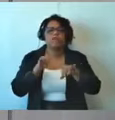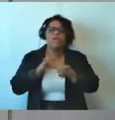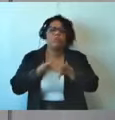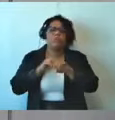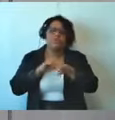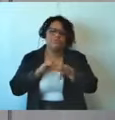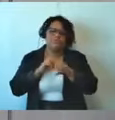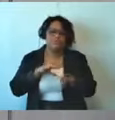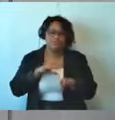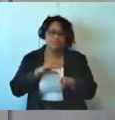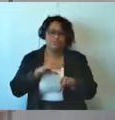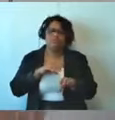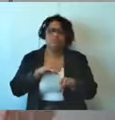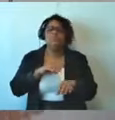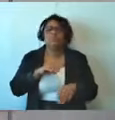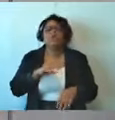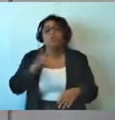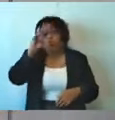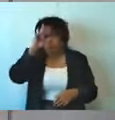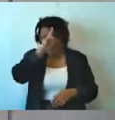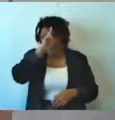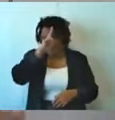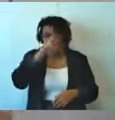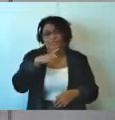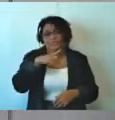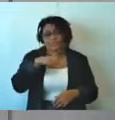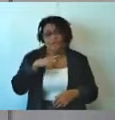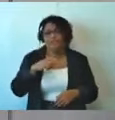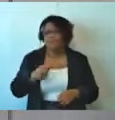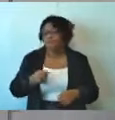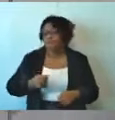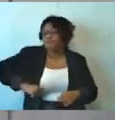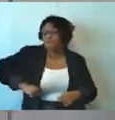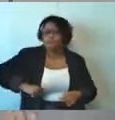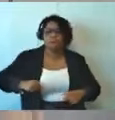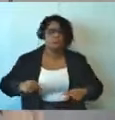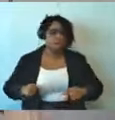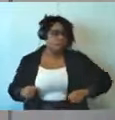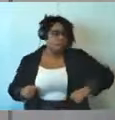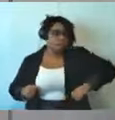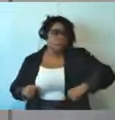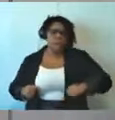portas dos dois lados. Tem motoqueiro quase entrando dentro de carro. São